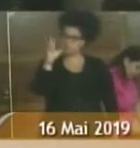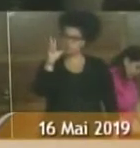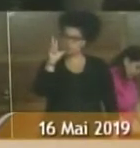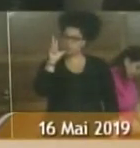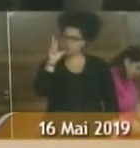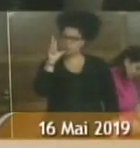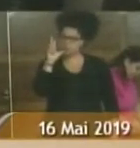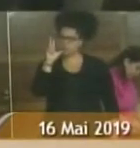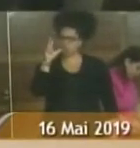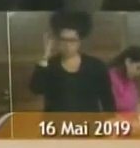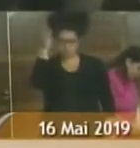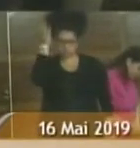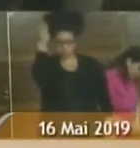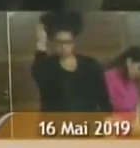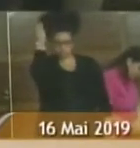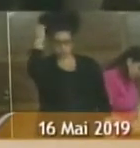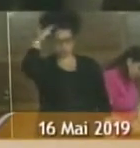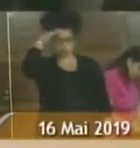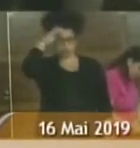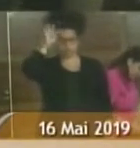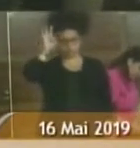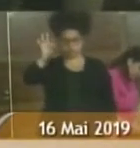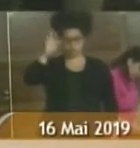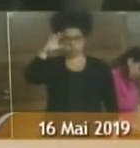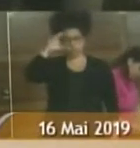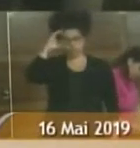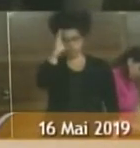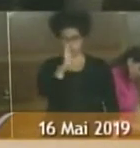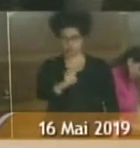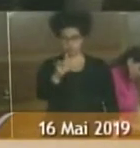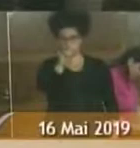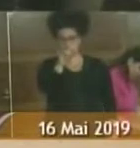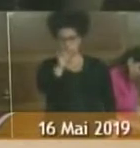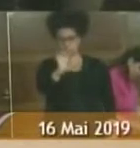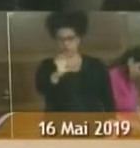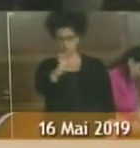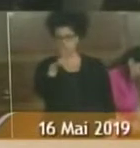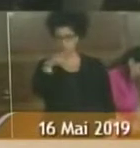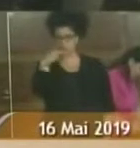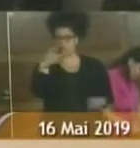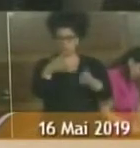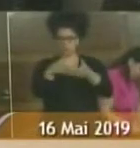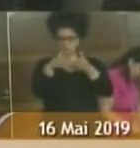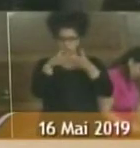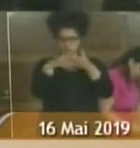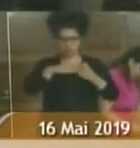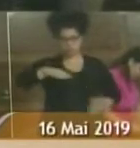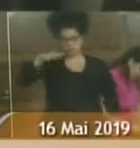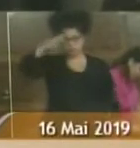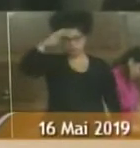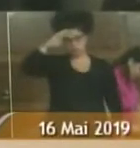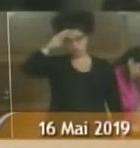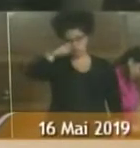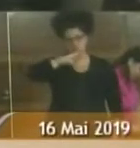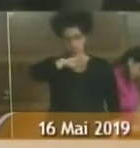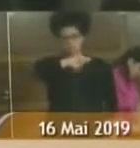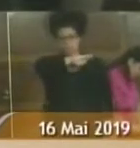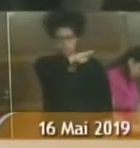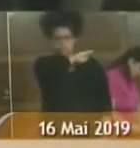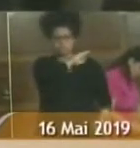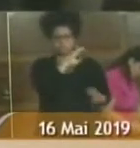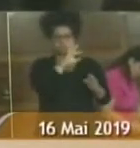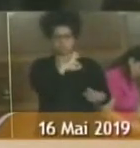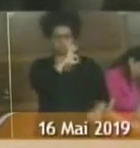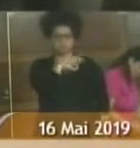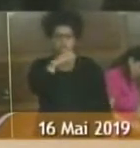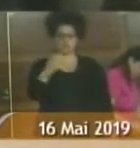Oliveira Valverde, Marquinho Coelho, Sargento Timóteo, Tite Brasil e Zé Augusto, solicitando ao comandante do 33º Batalhão de Polícia Militar do